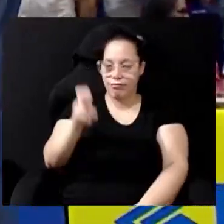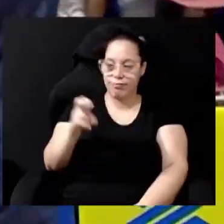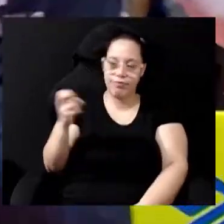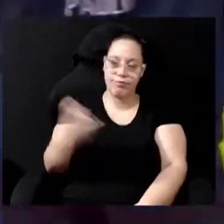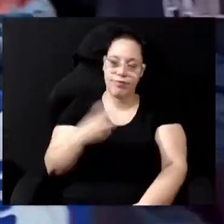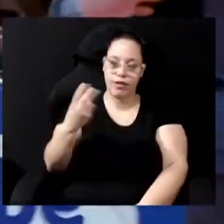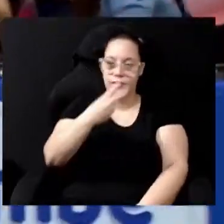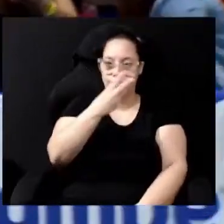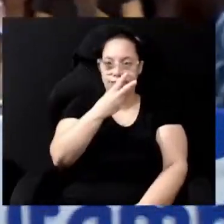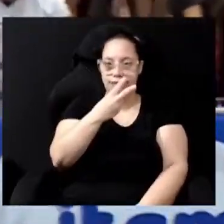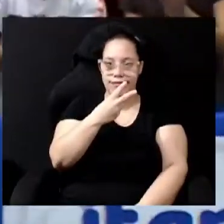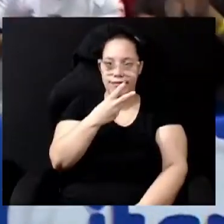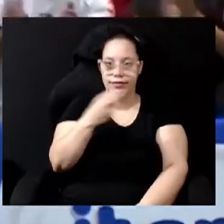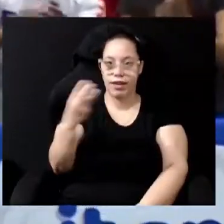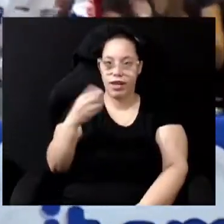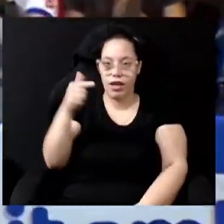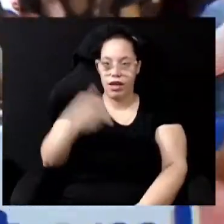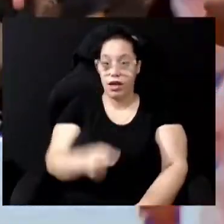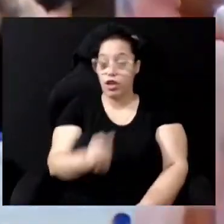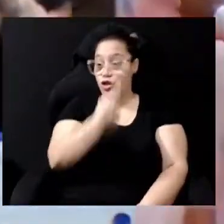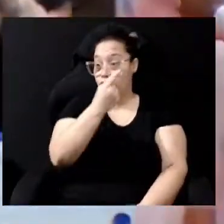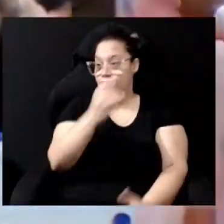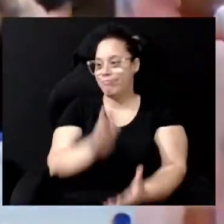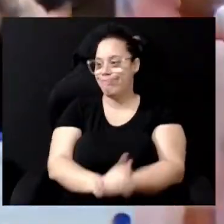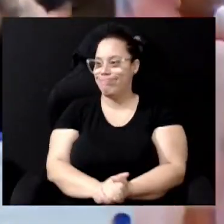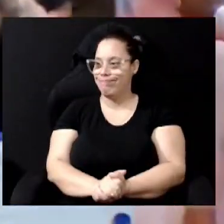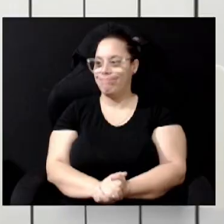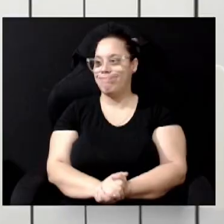e 3-1.